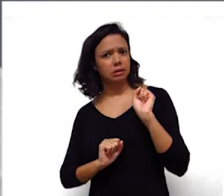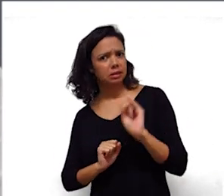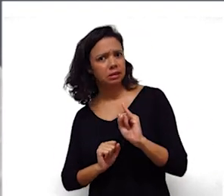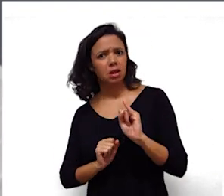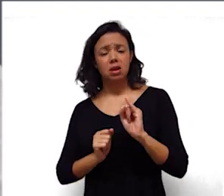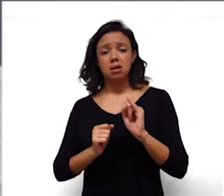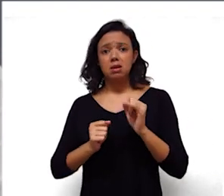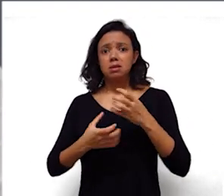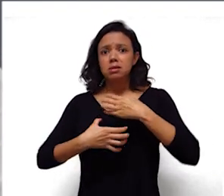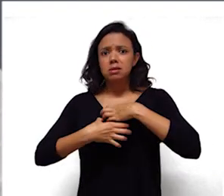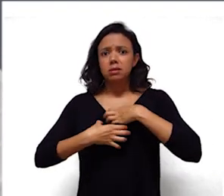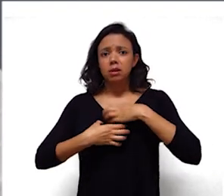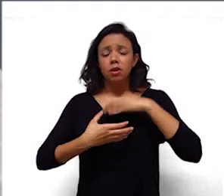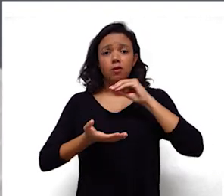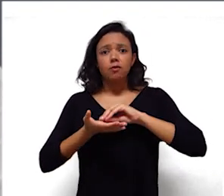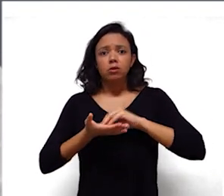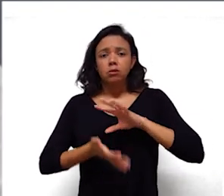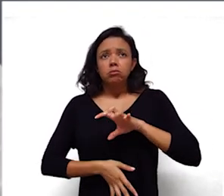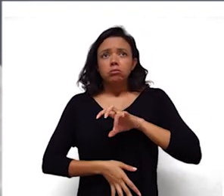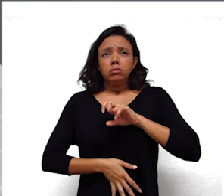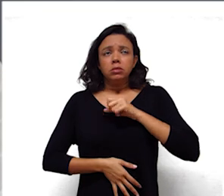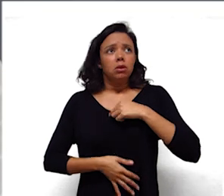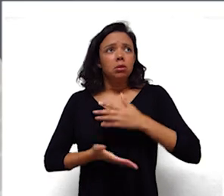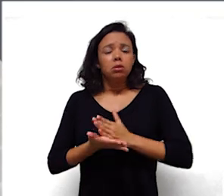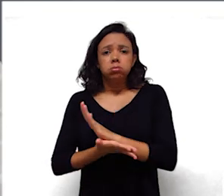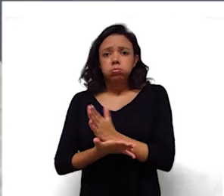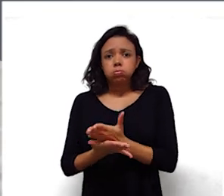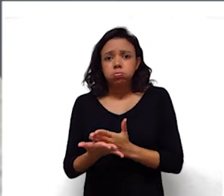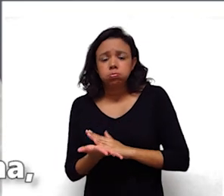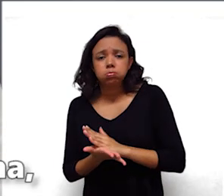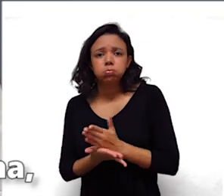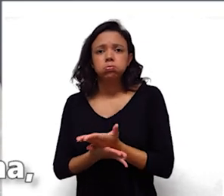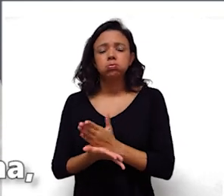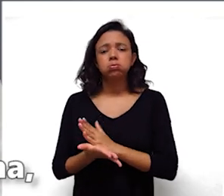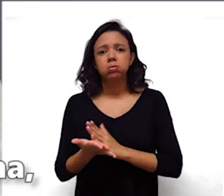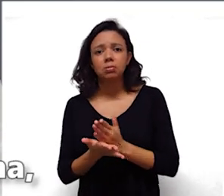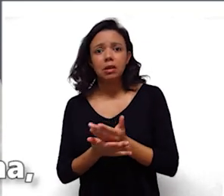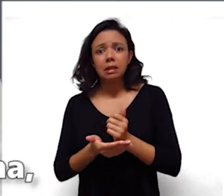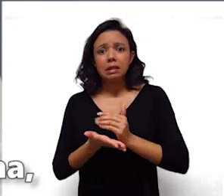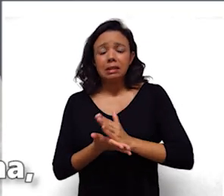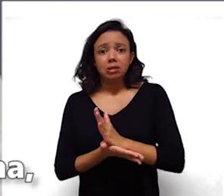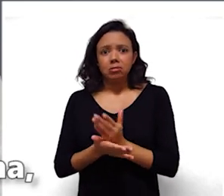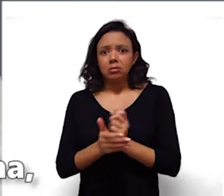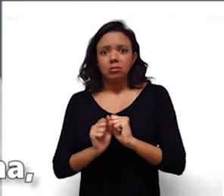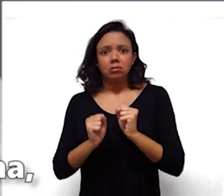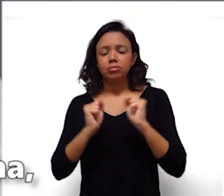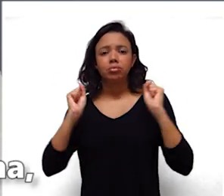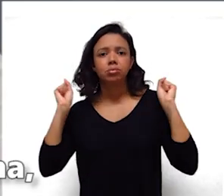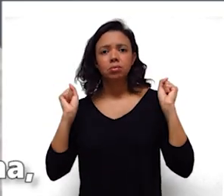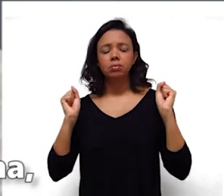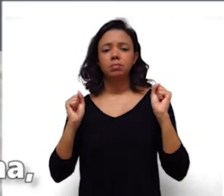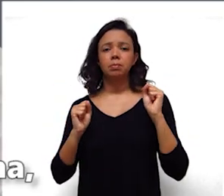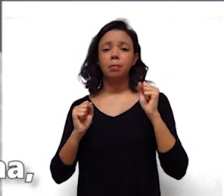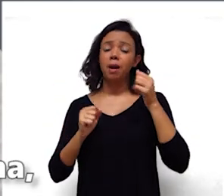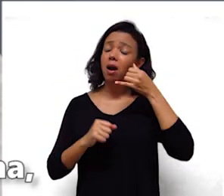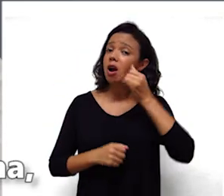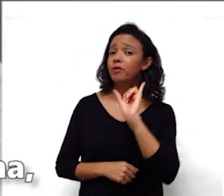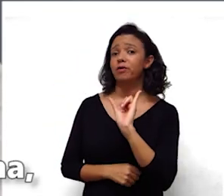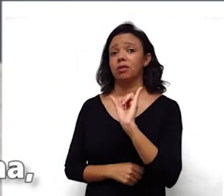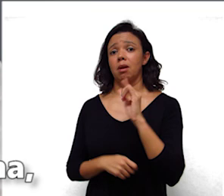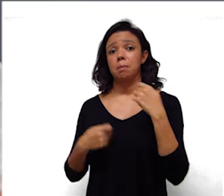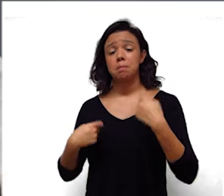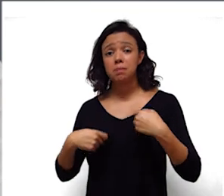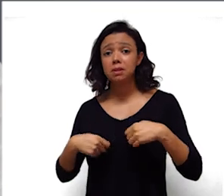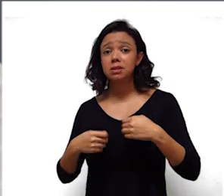ar, a dificuldade de dormir, a agitação motora. E para evitar isso, você precisa, no início da